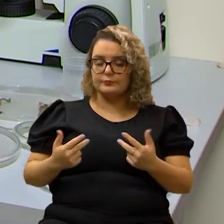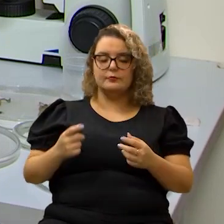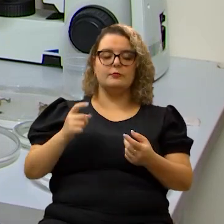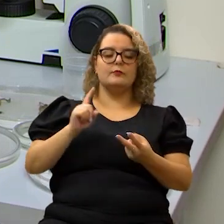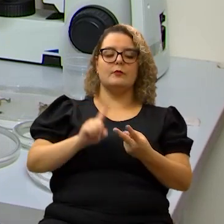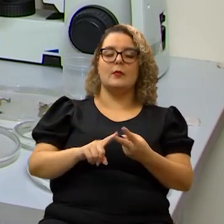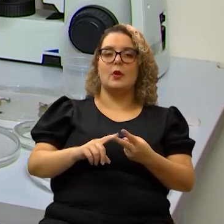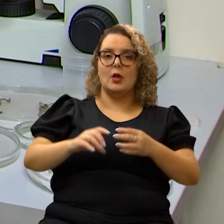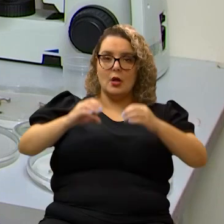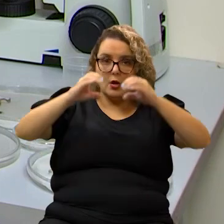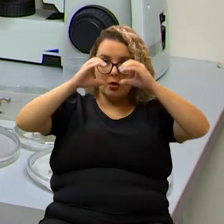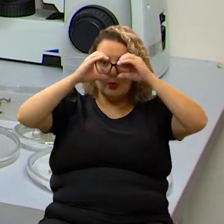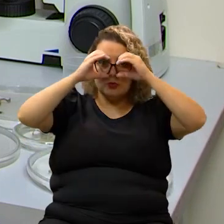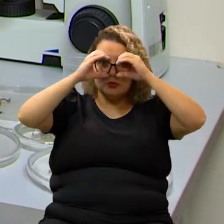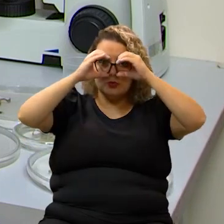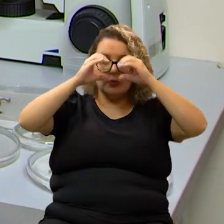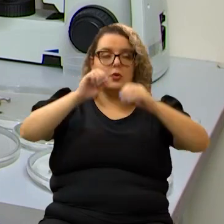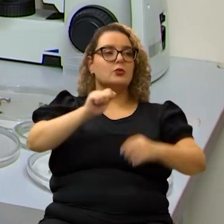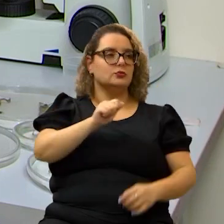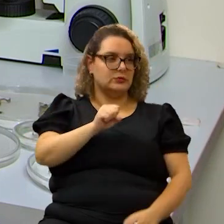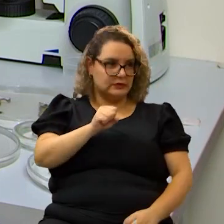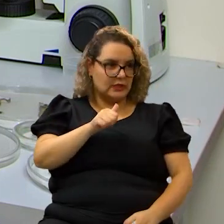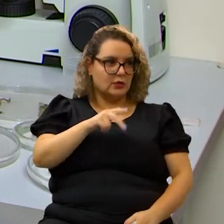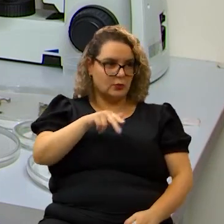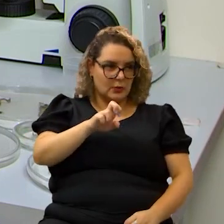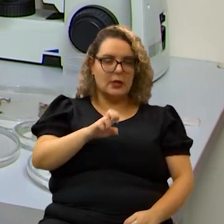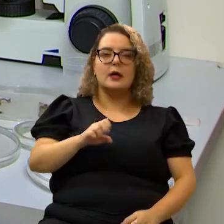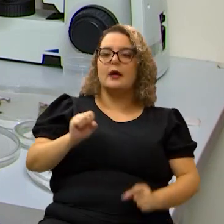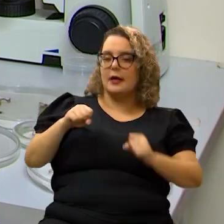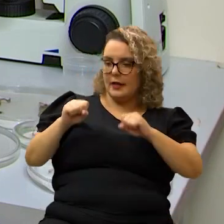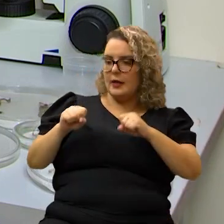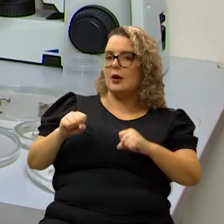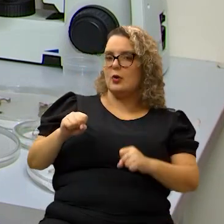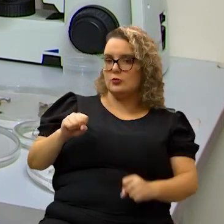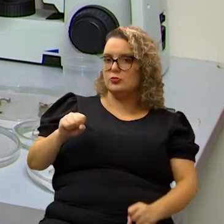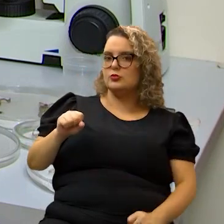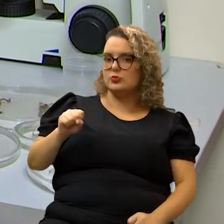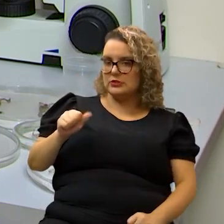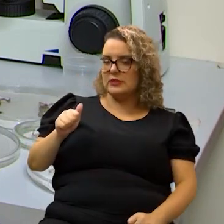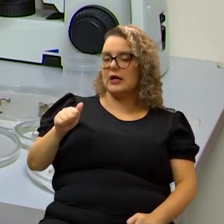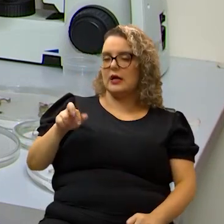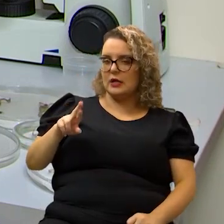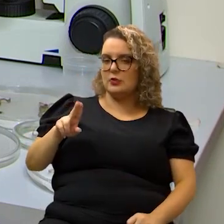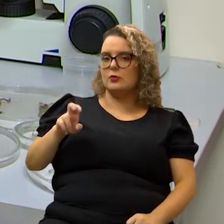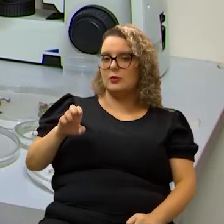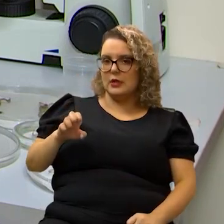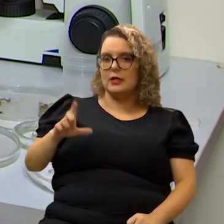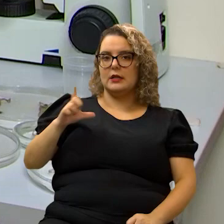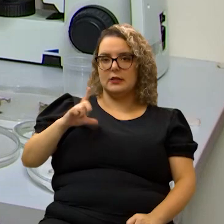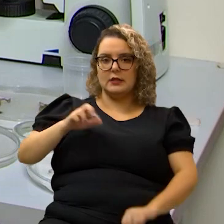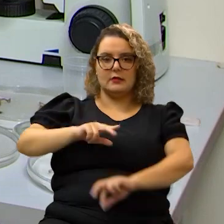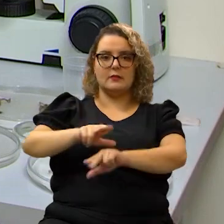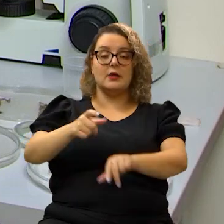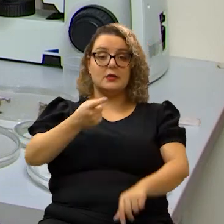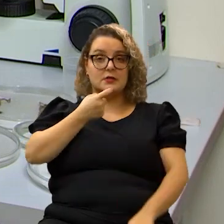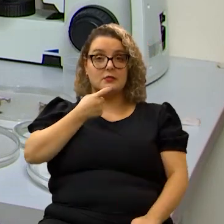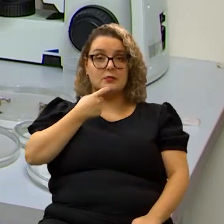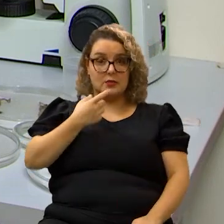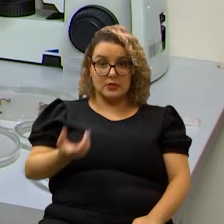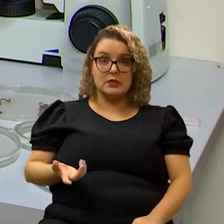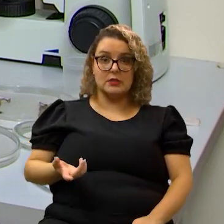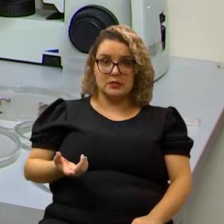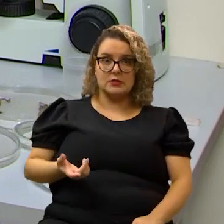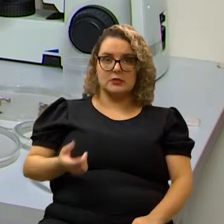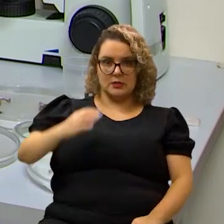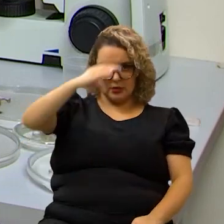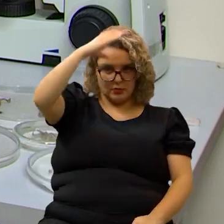gambá, que ele se alimenta de escorpião. A gente tem coruja. O saruezinho, o gambá. Saruê, isso. A gente fala que é o saruezinho, que tem